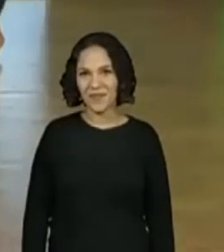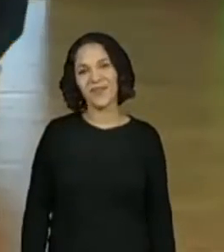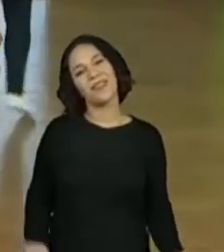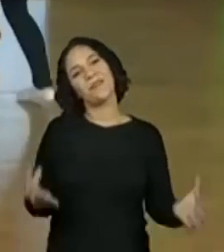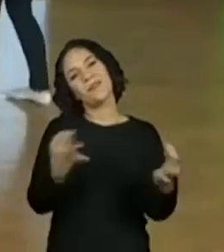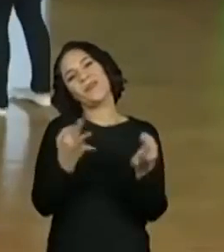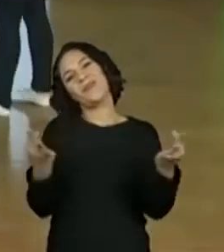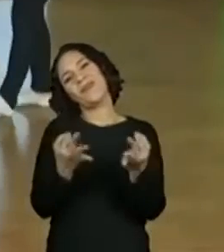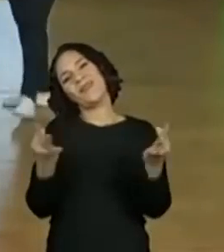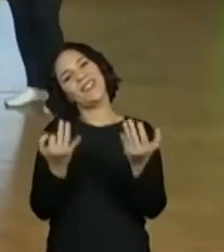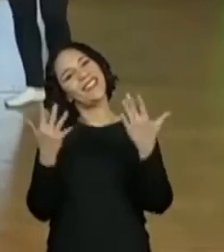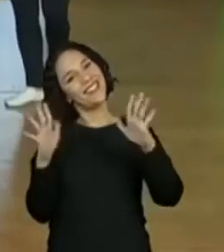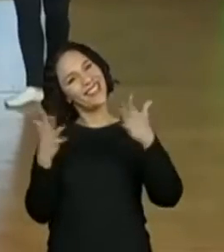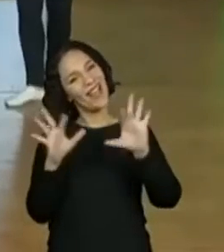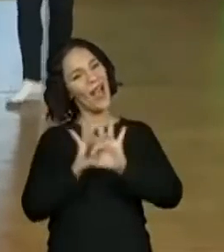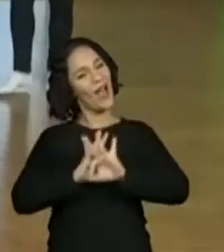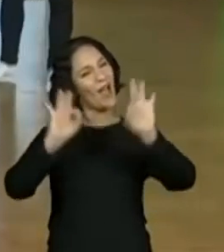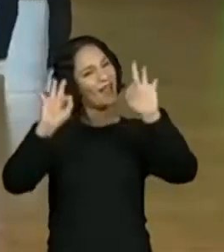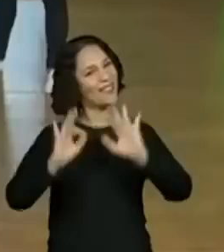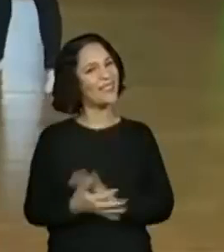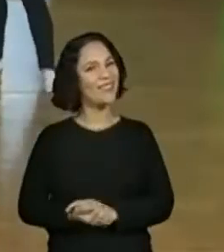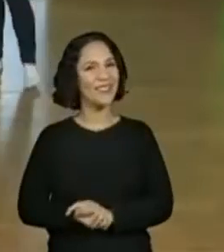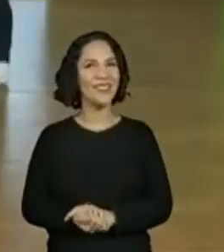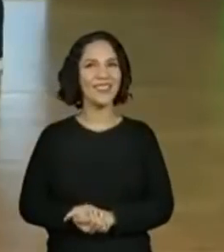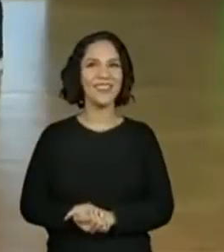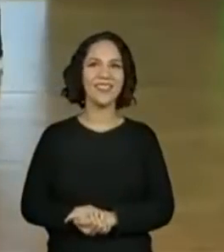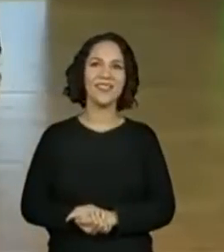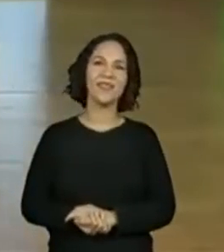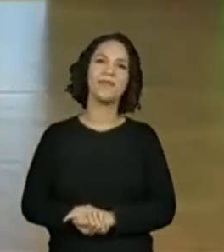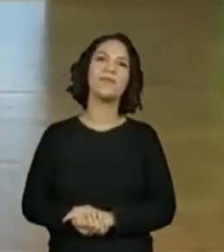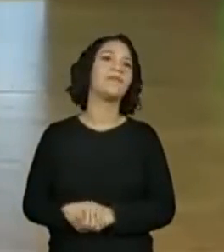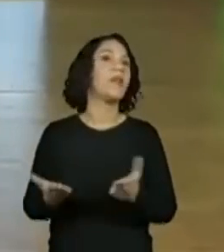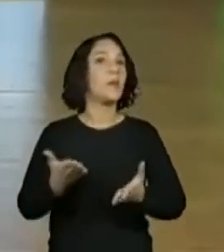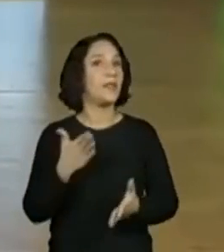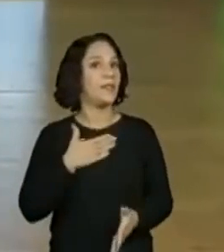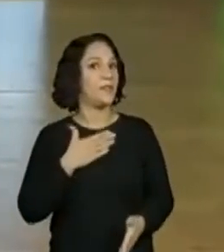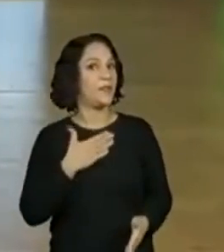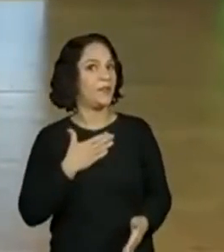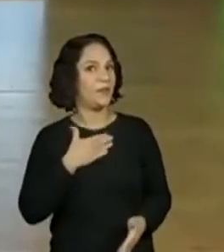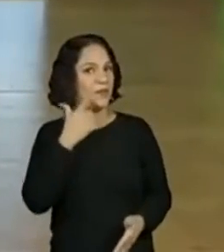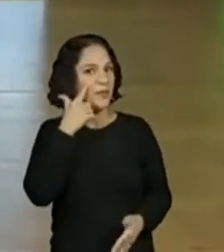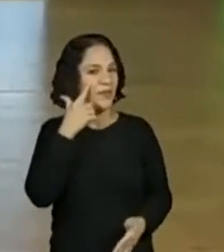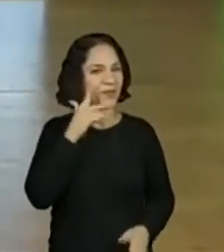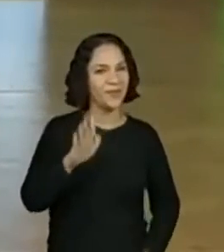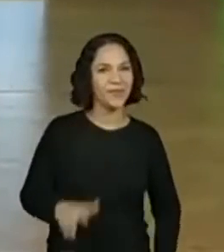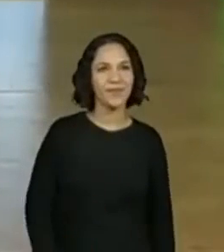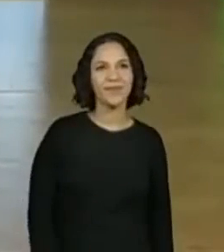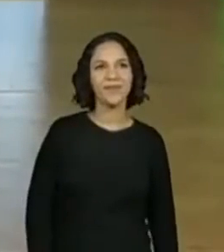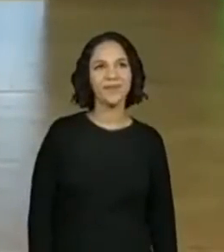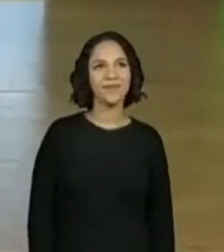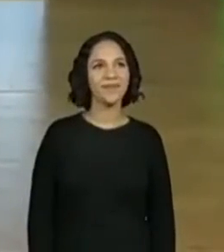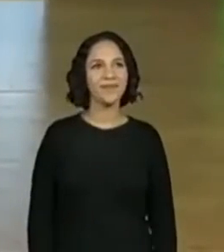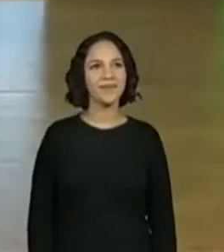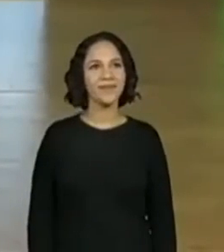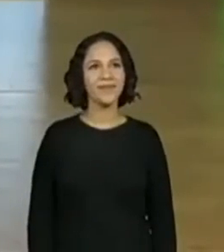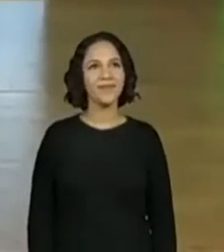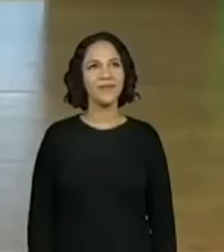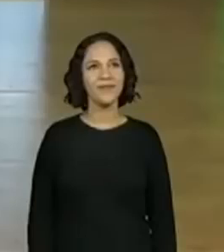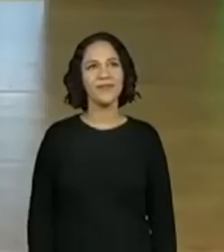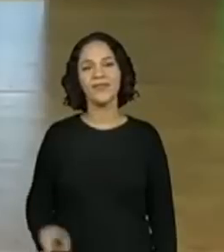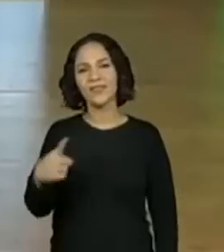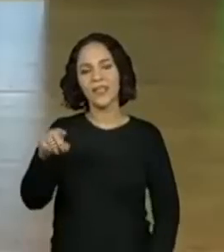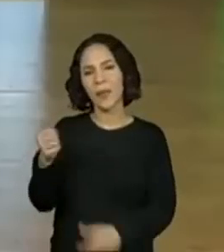Perfeito, tá ótima. Tá ótima. Vamos lá, vamos lá. Elas